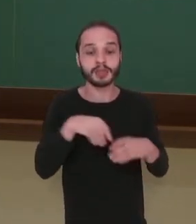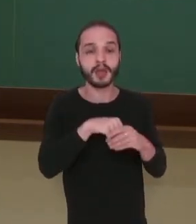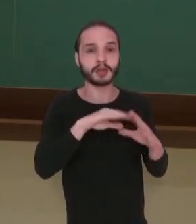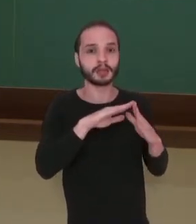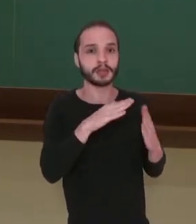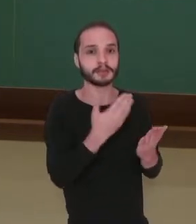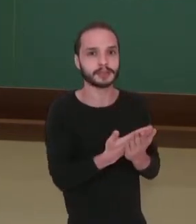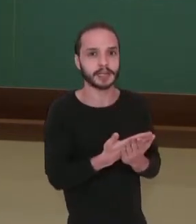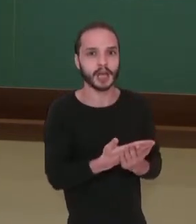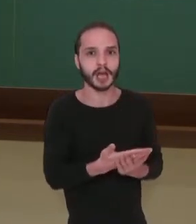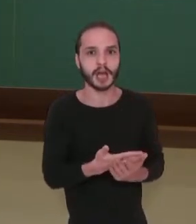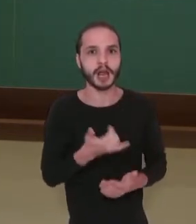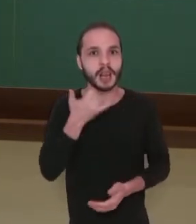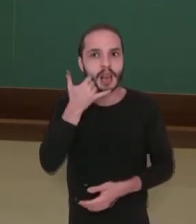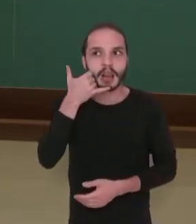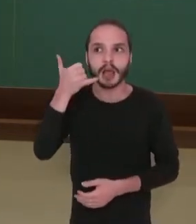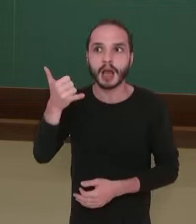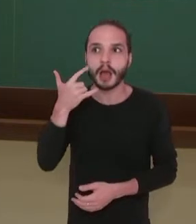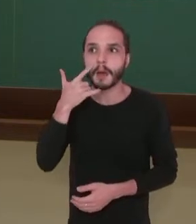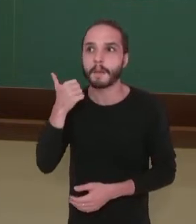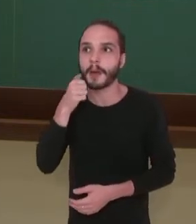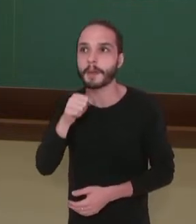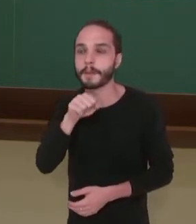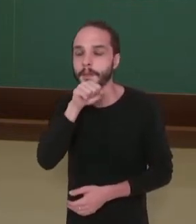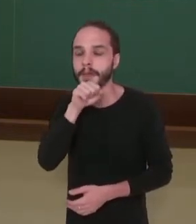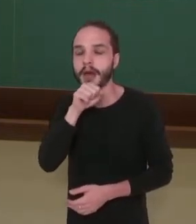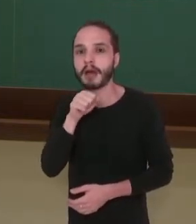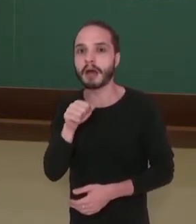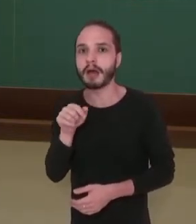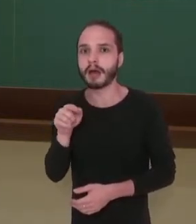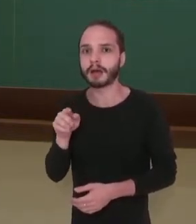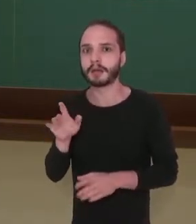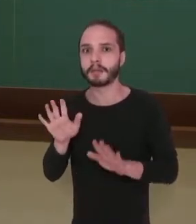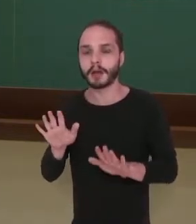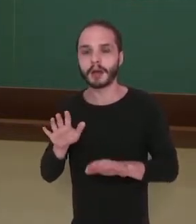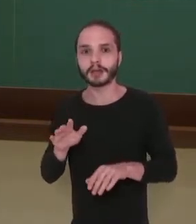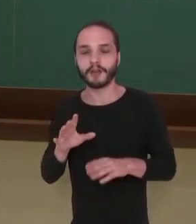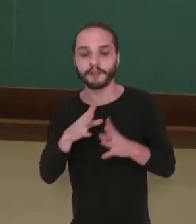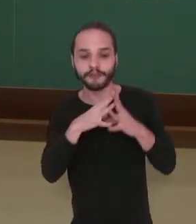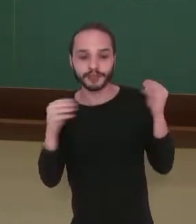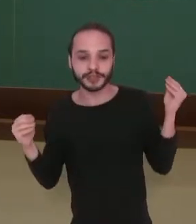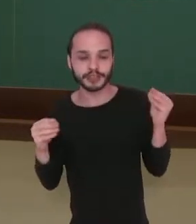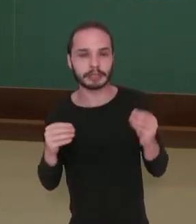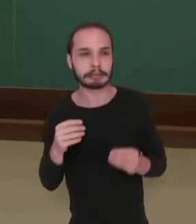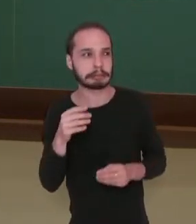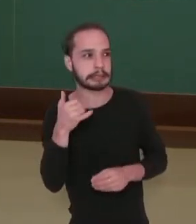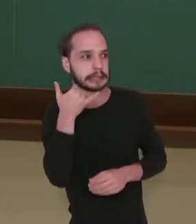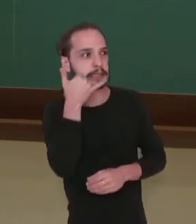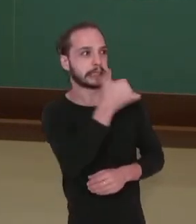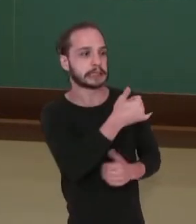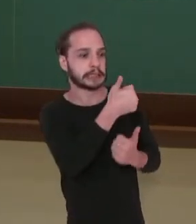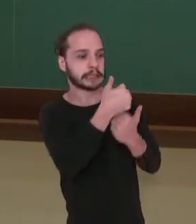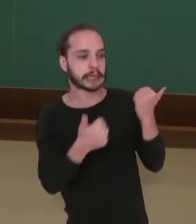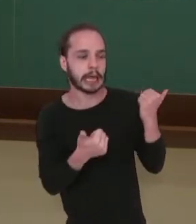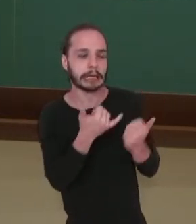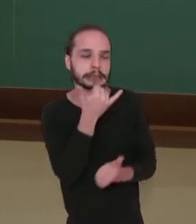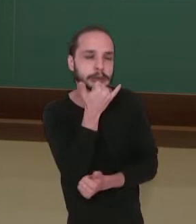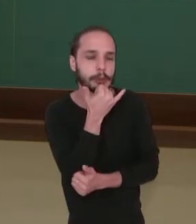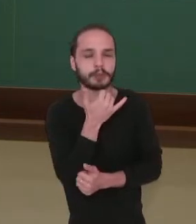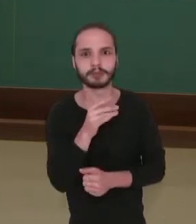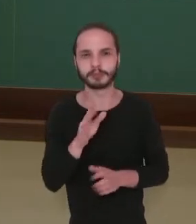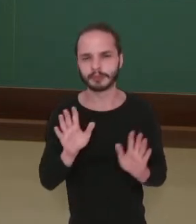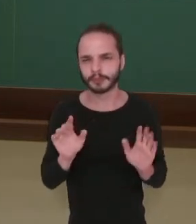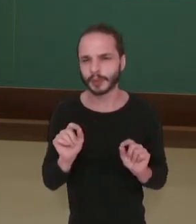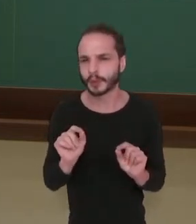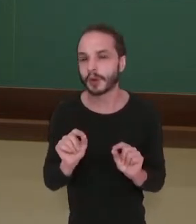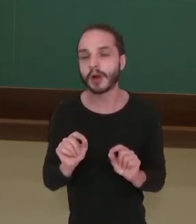foram assaltados quando eles fugiram da escola? Vão voltar para a escola e dizer, desculpa, diretor, eu fugi da escola e acabei sendo assaltado. Tá.